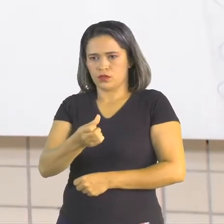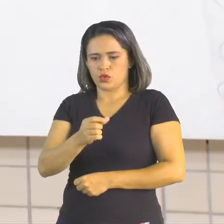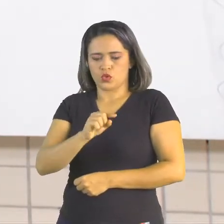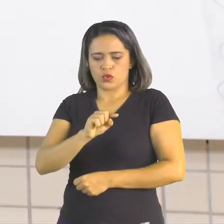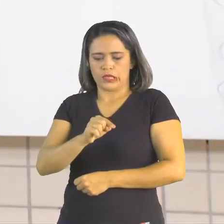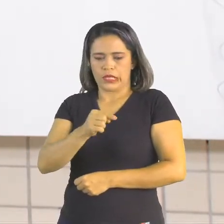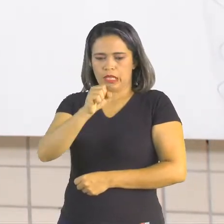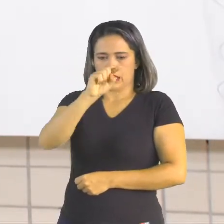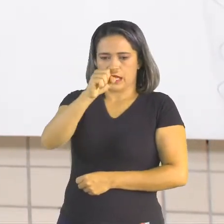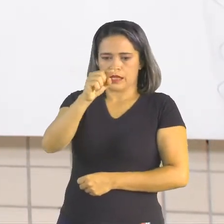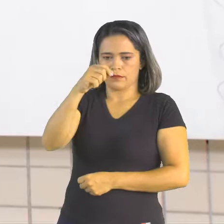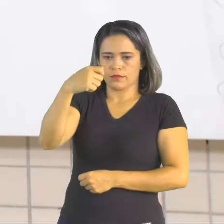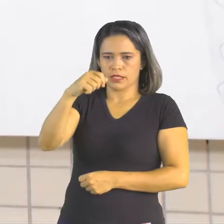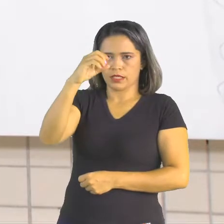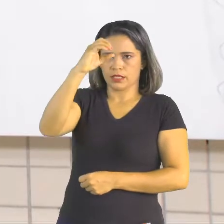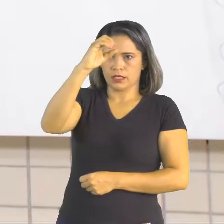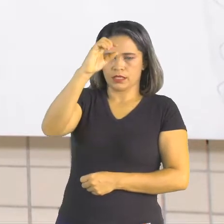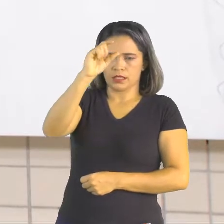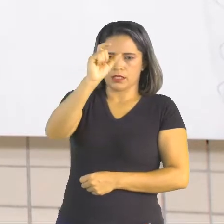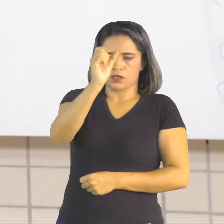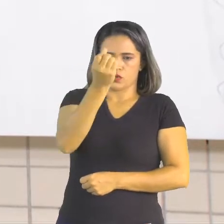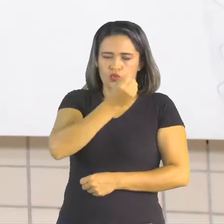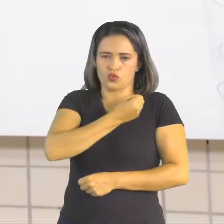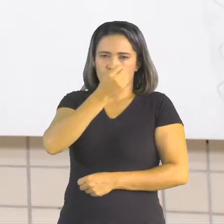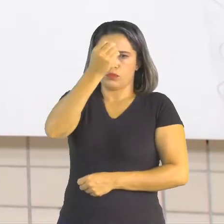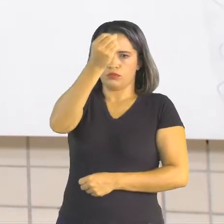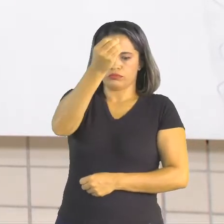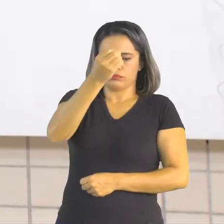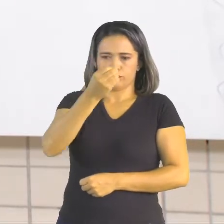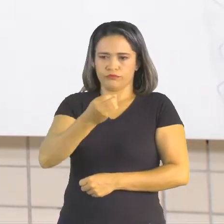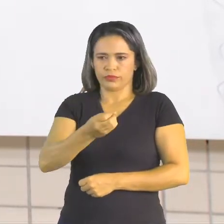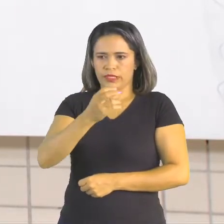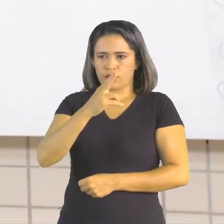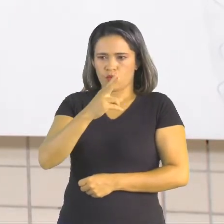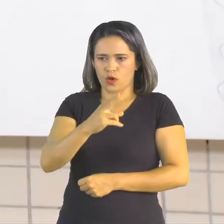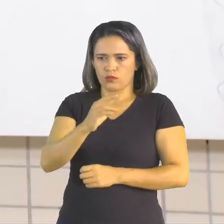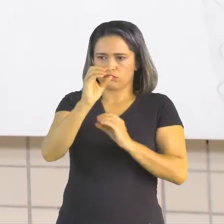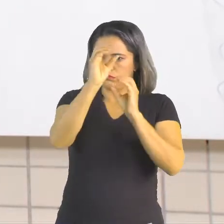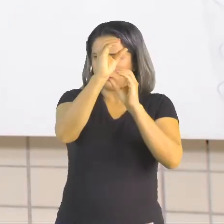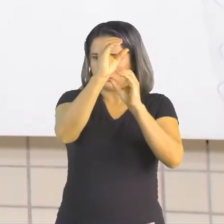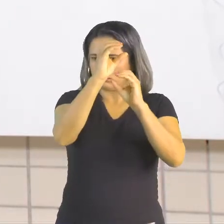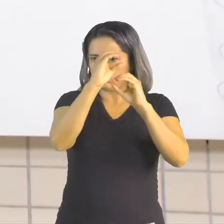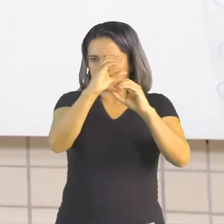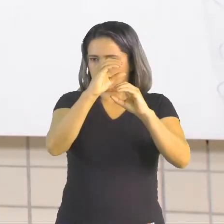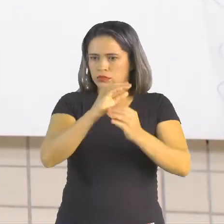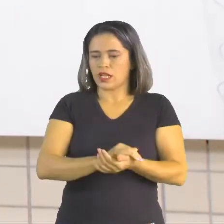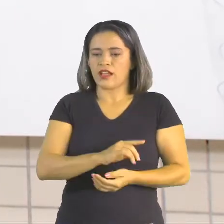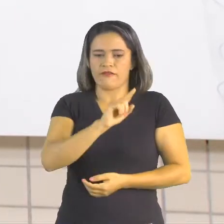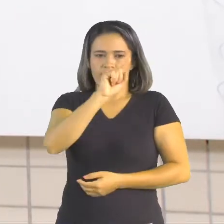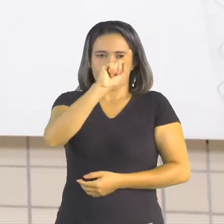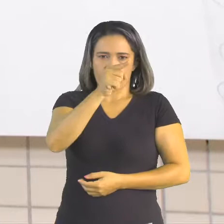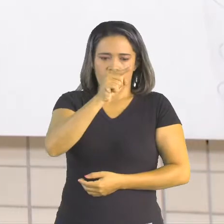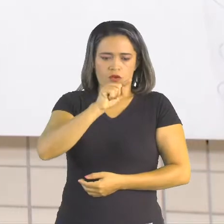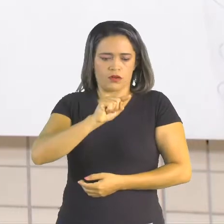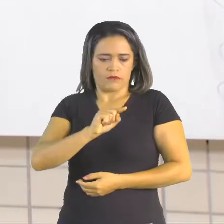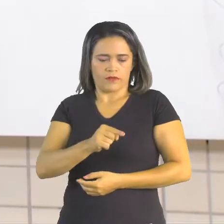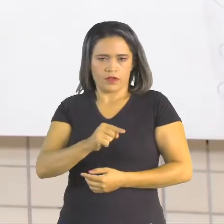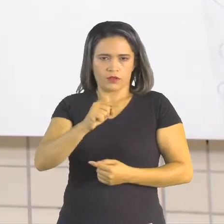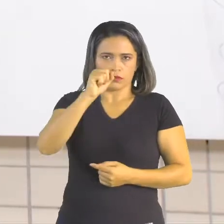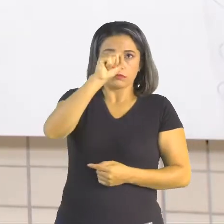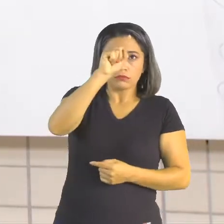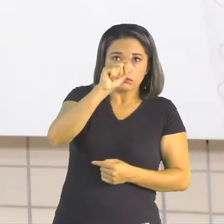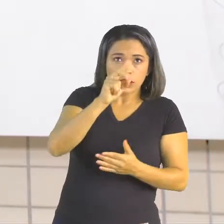ficar abaixo dos décimos e a vírgula abaixo da vírgula, a unidade abaixo da unidade e